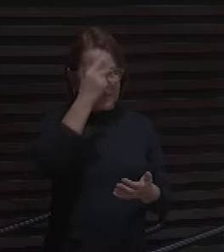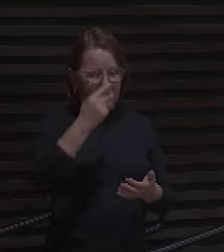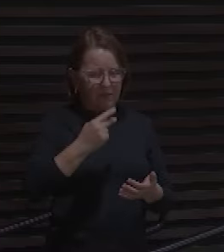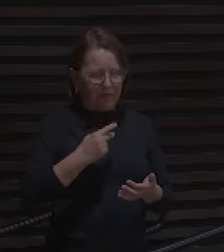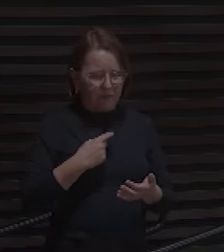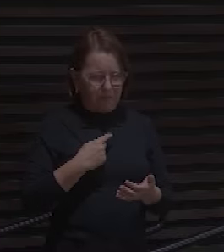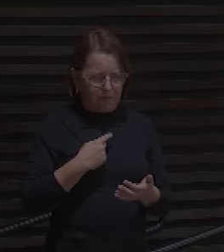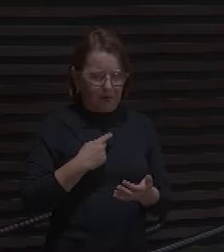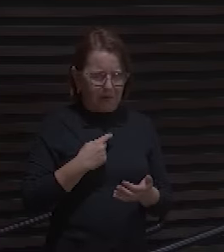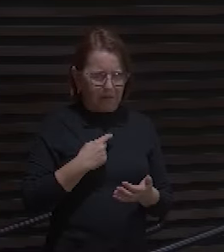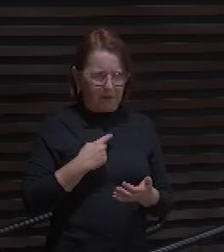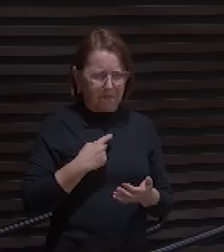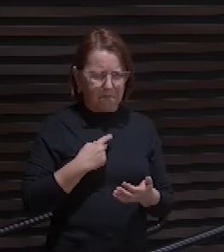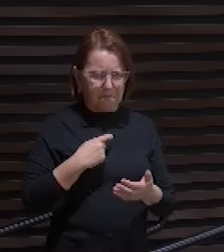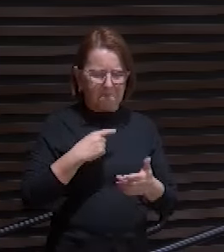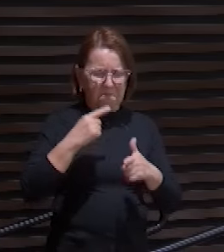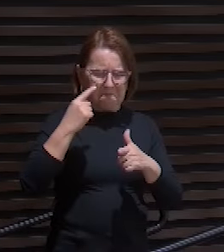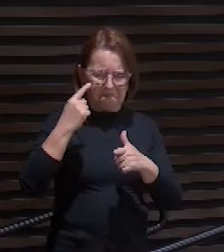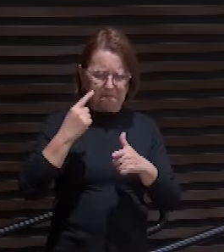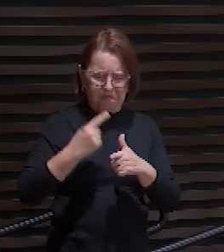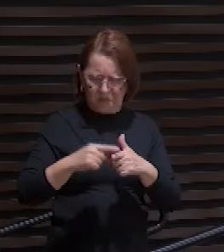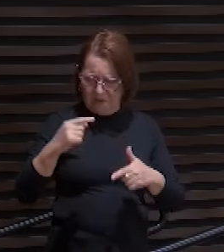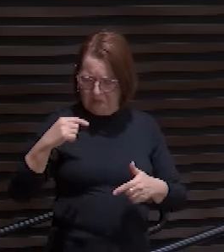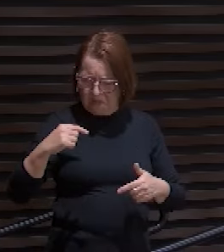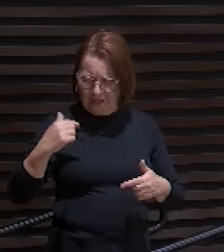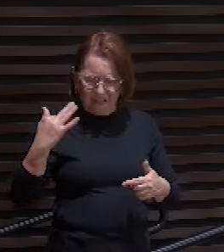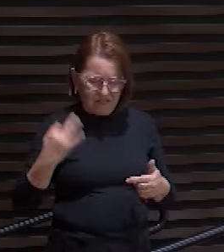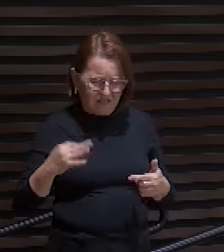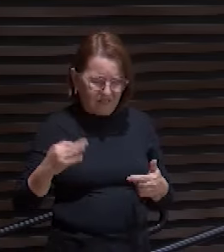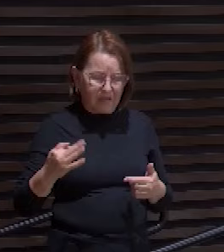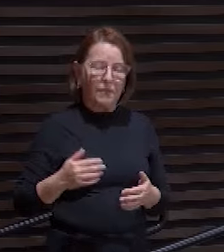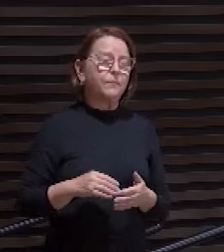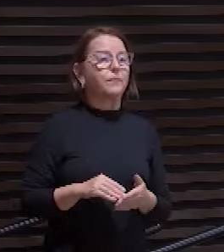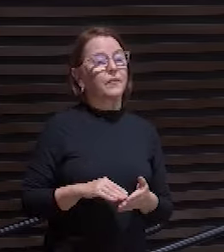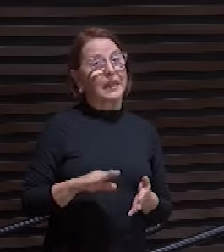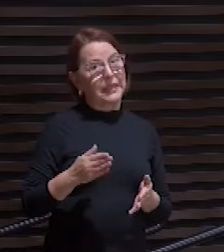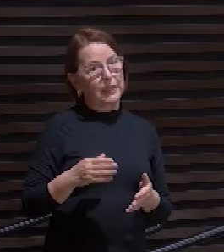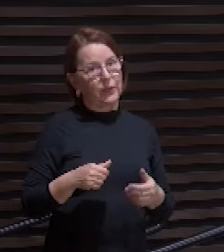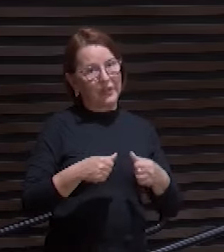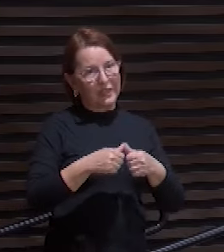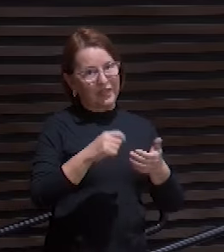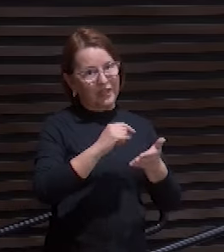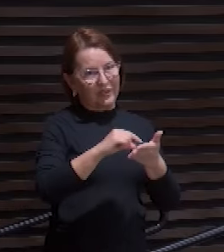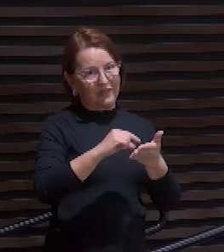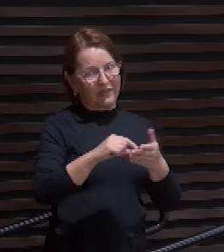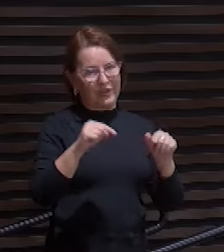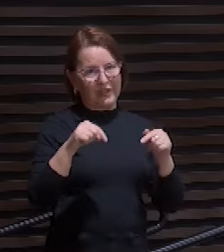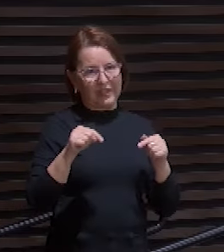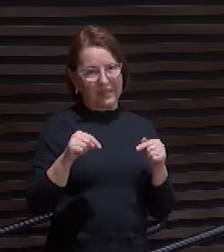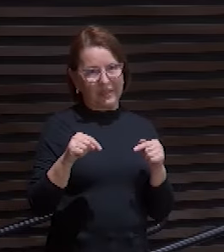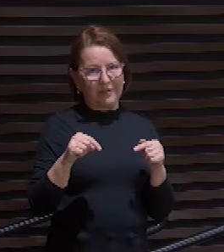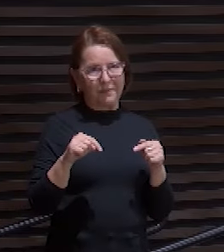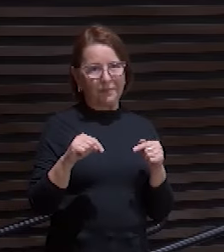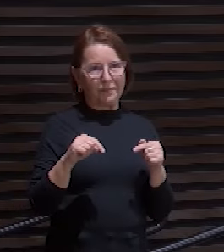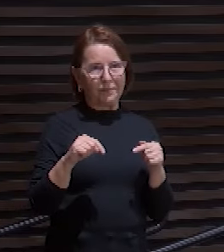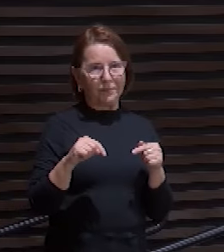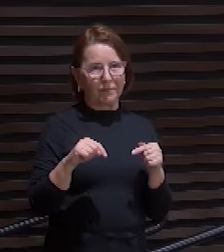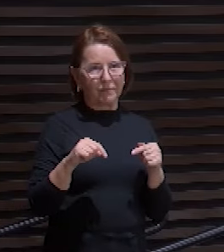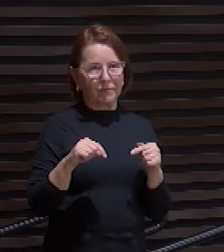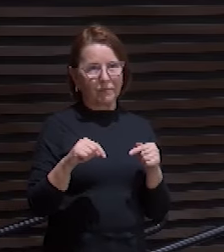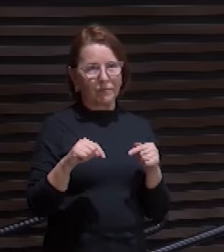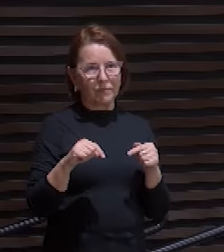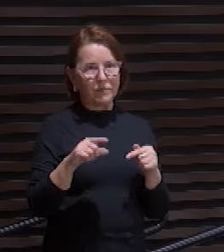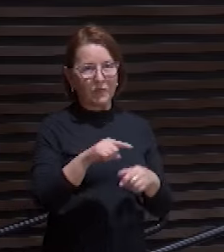dores. Então, volto a dizer, nesses versos aqui, meus queridos, nós